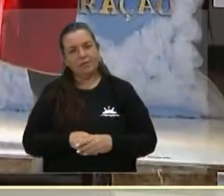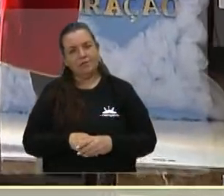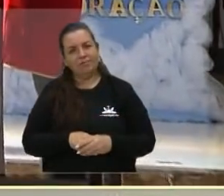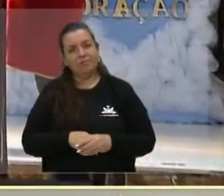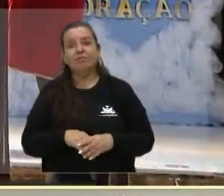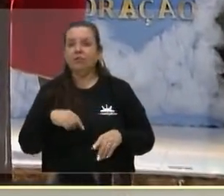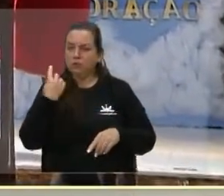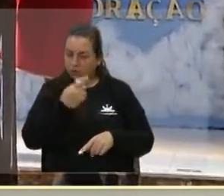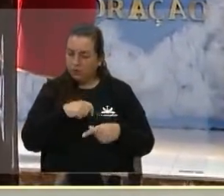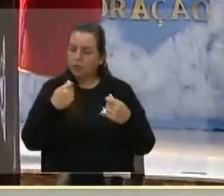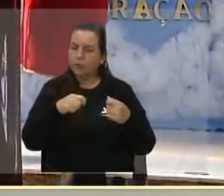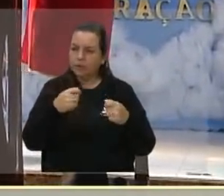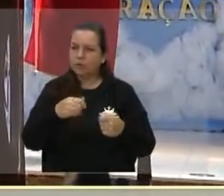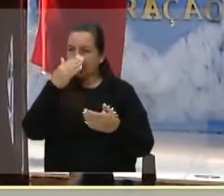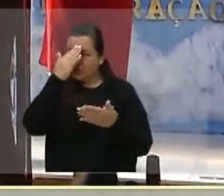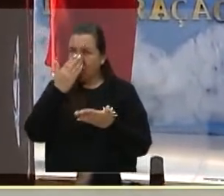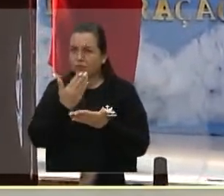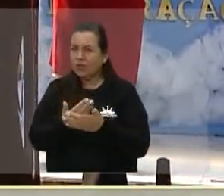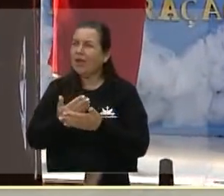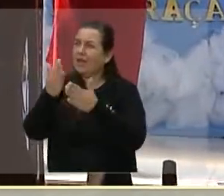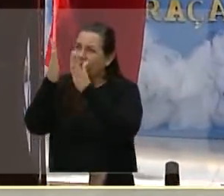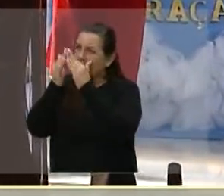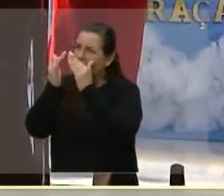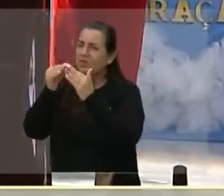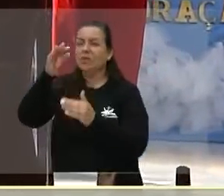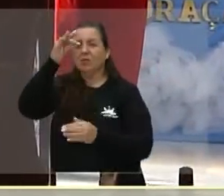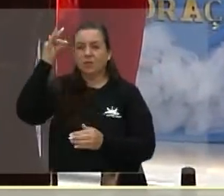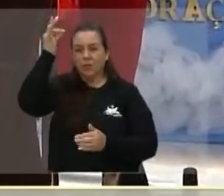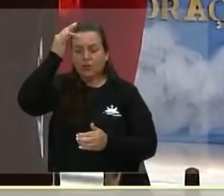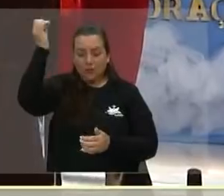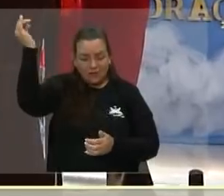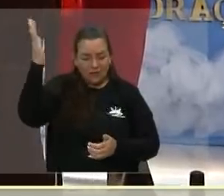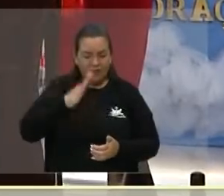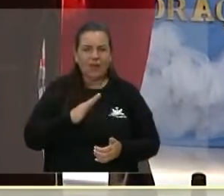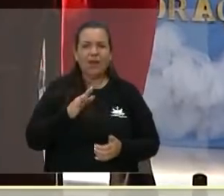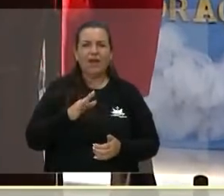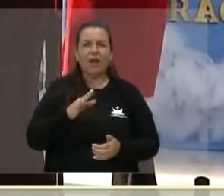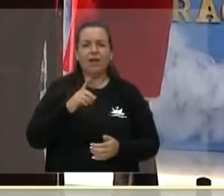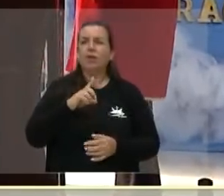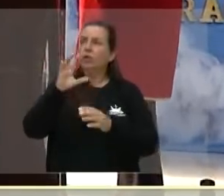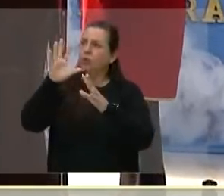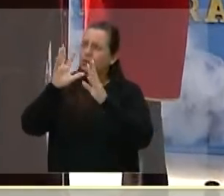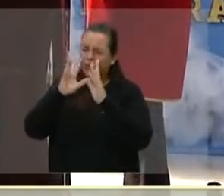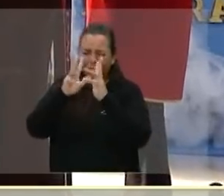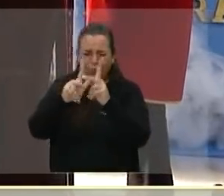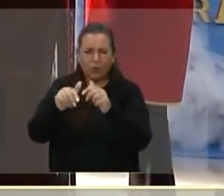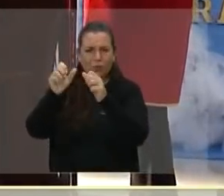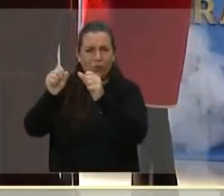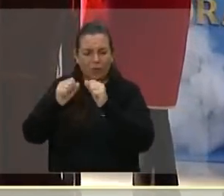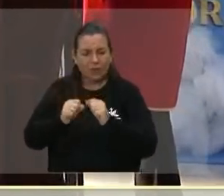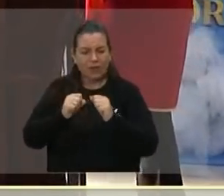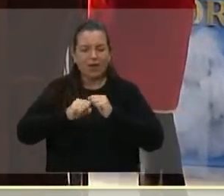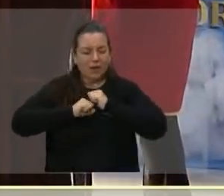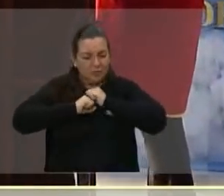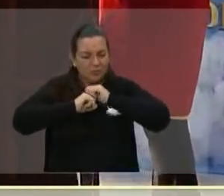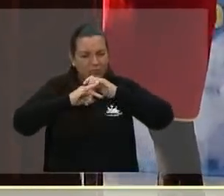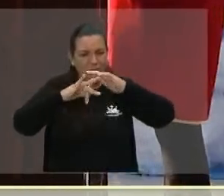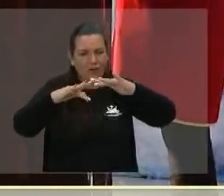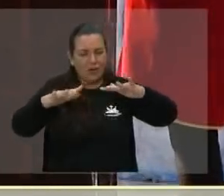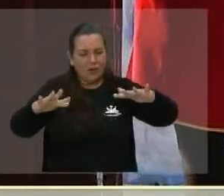o espírito santo com teu poder sobre todos nós vamos